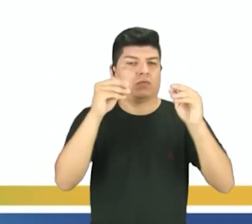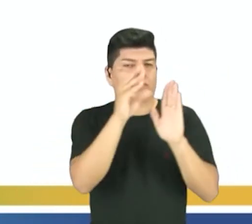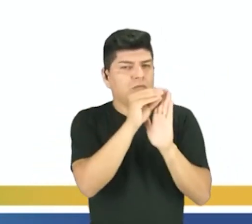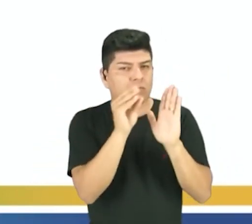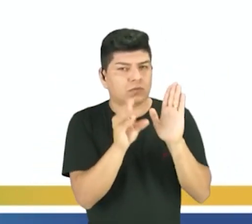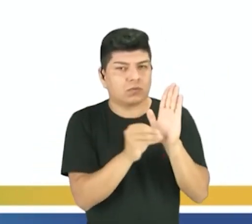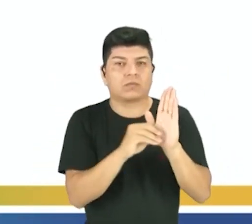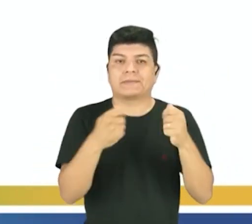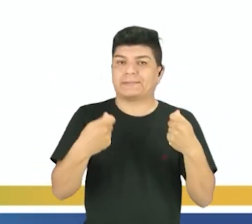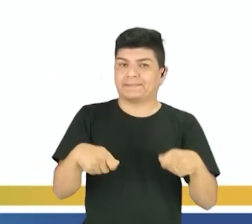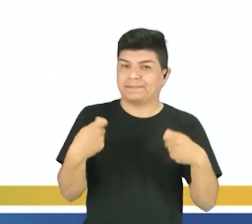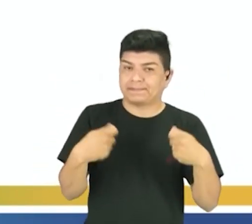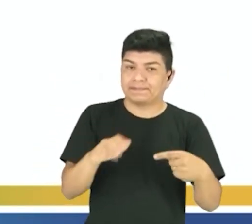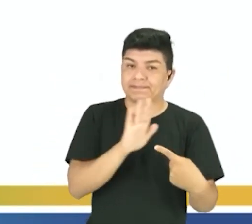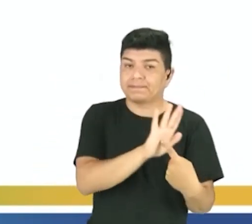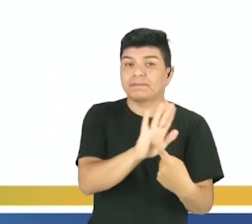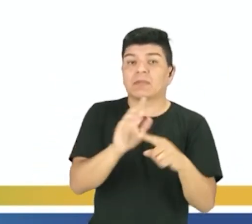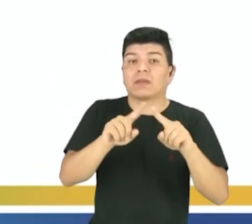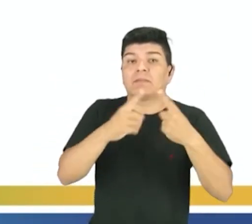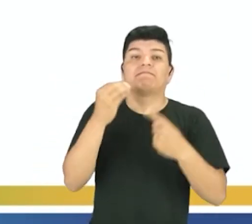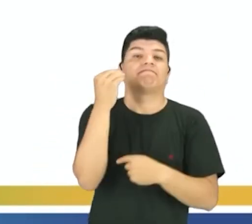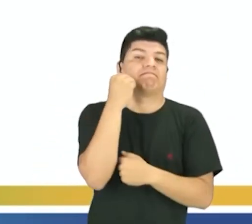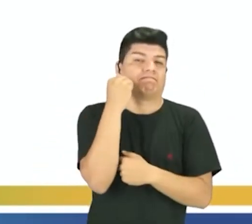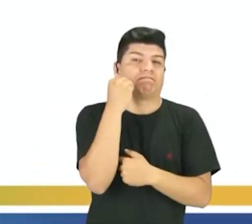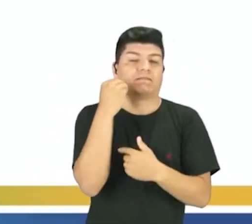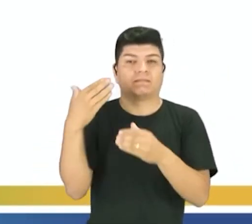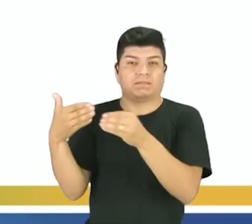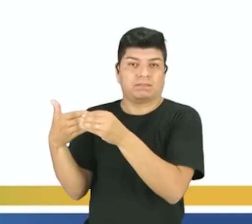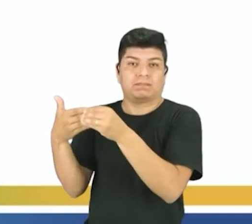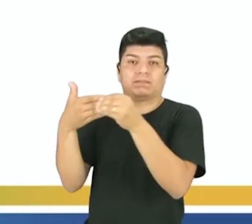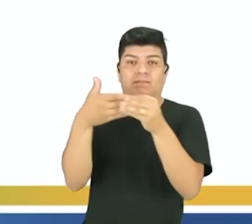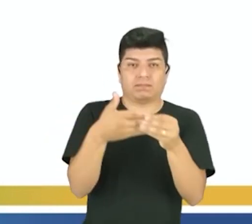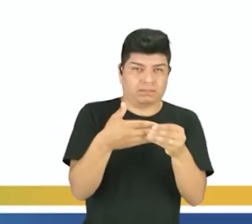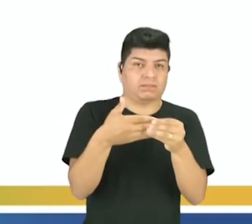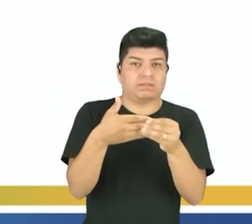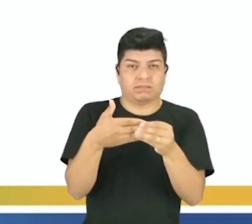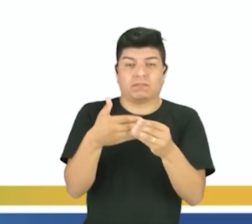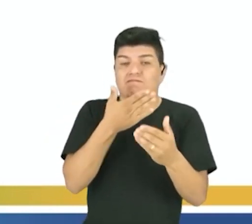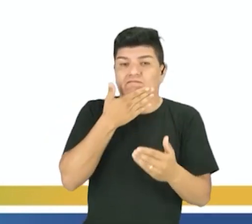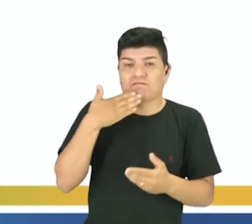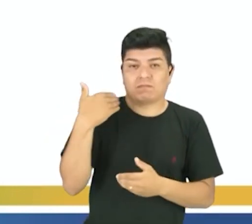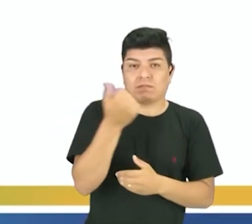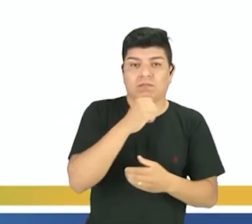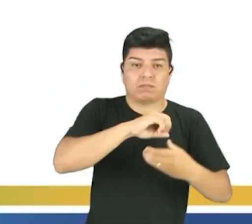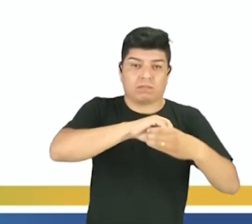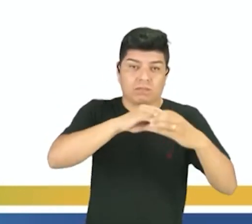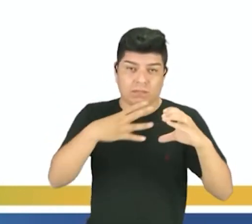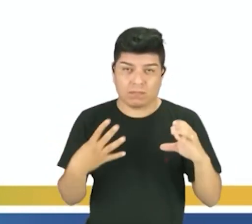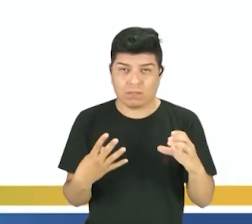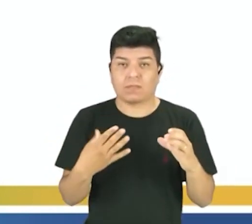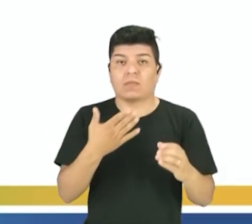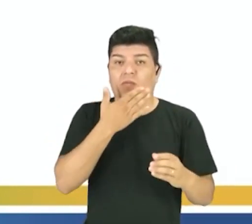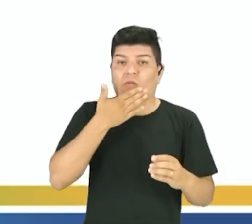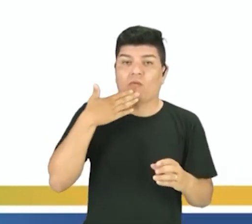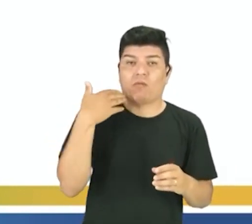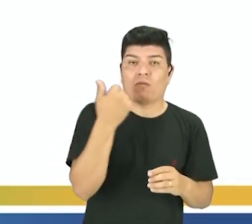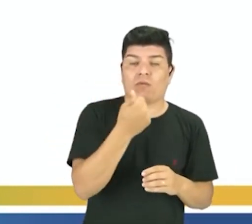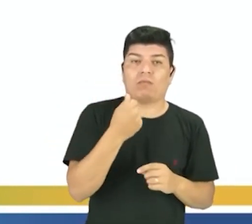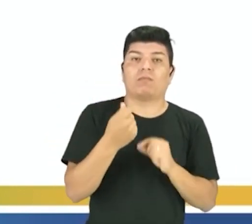que precisava, mas eu tentei trazer as melhores características, os